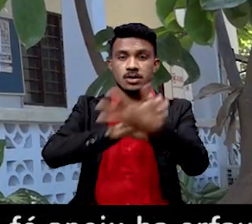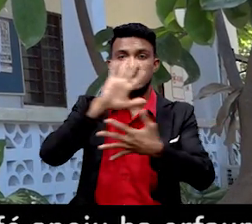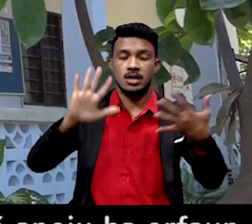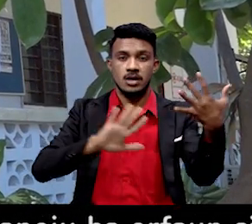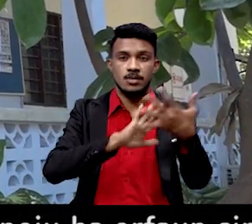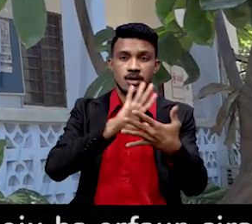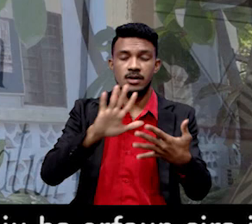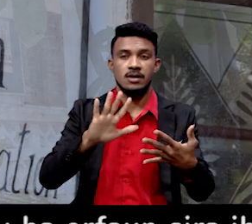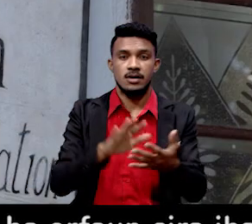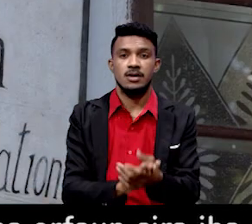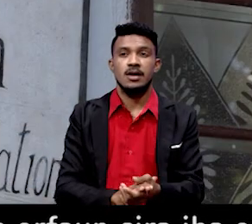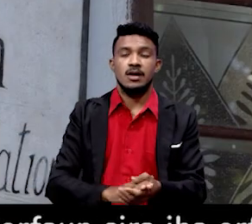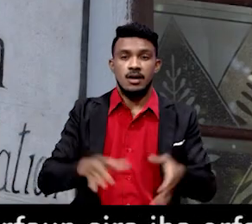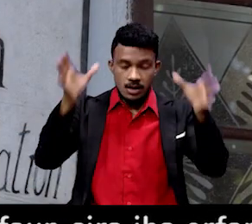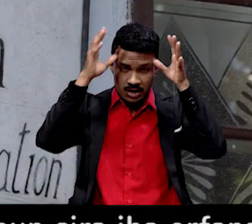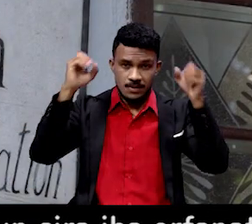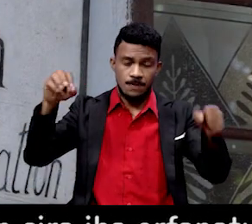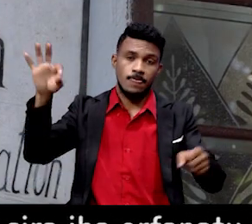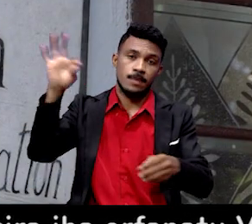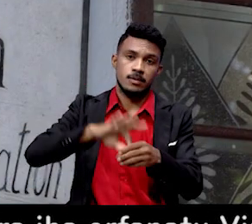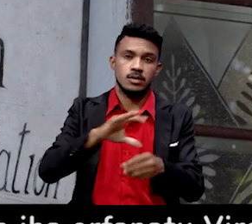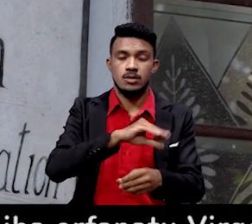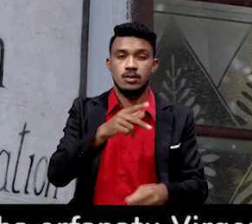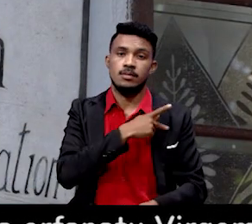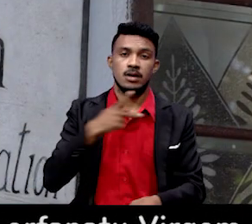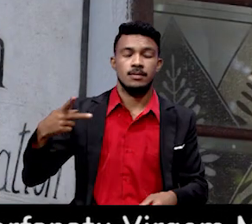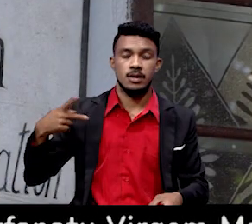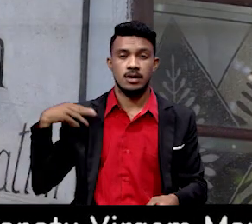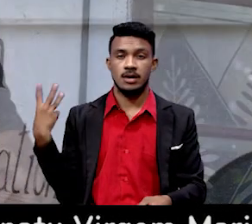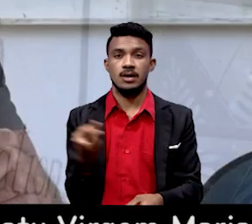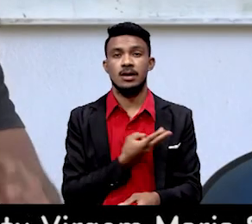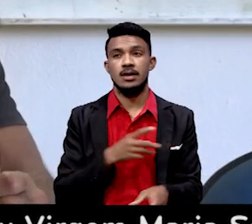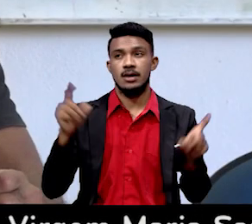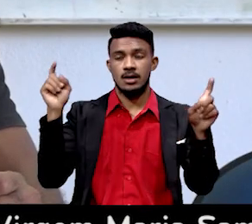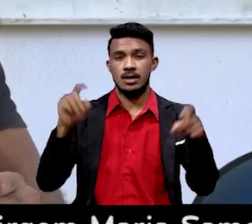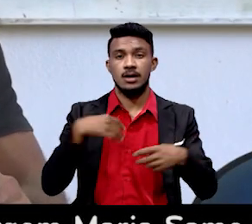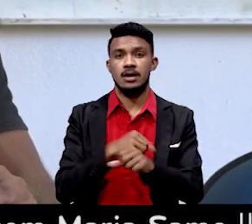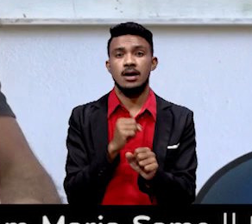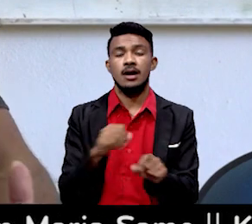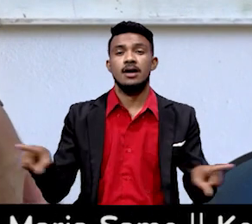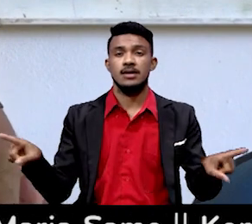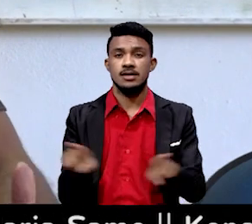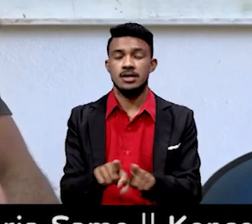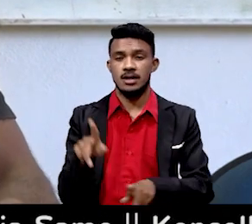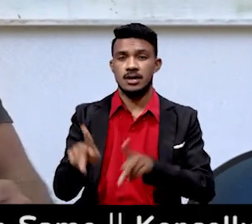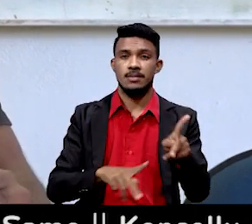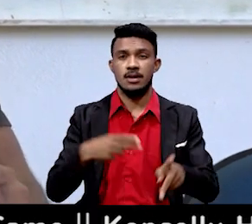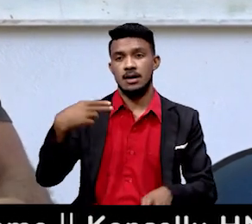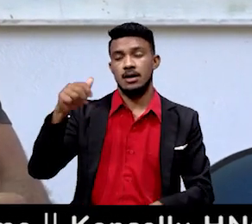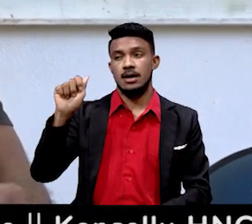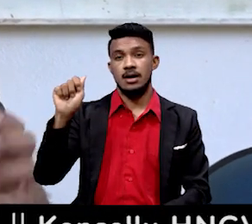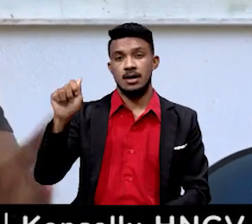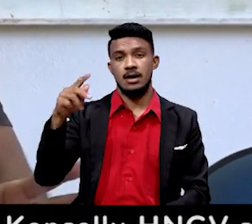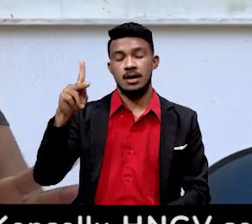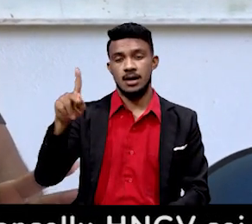democracia, eleição presidencial no parlamentar. Ita tem que questionar. Hane sang povo. Hak.